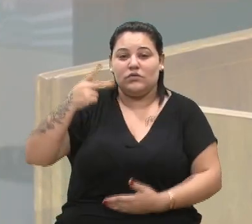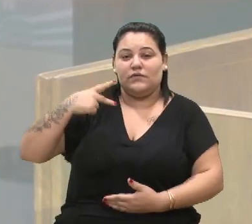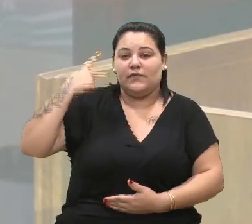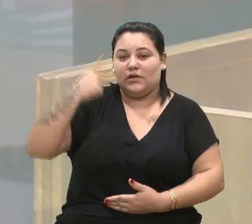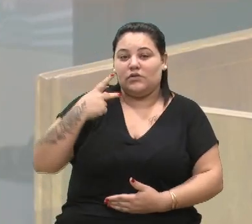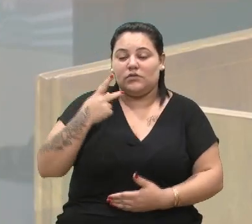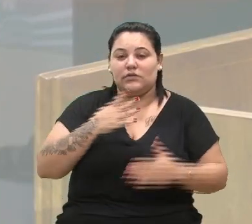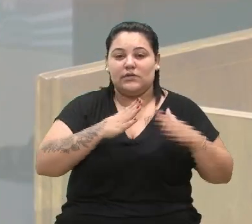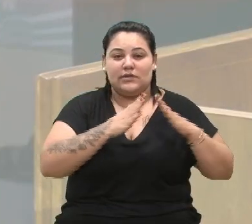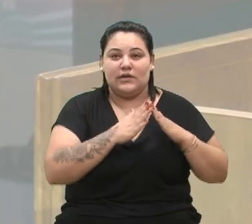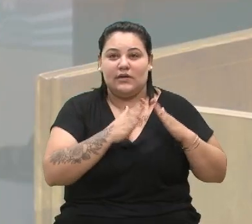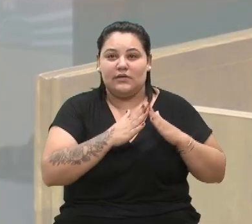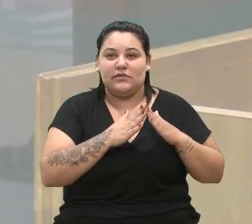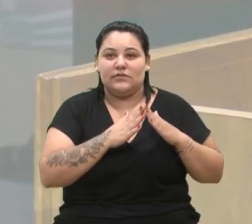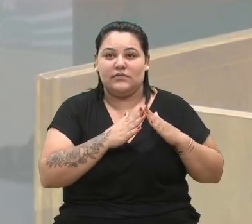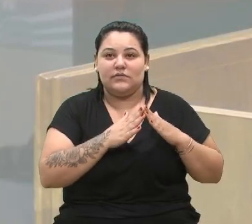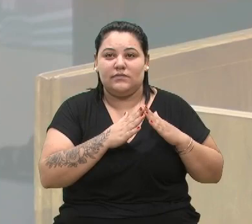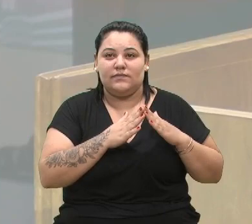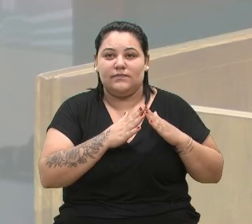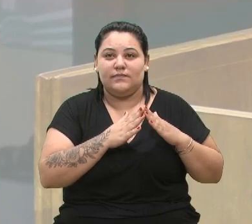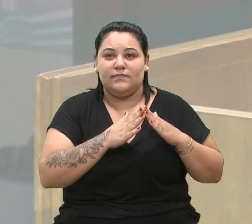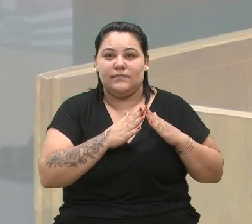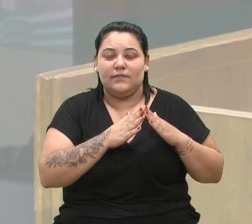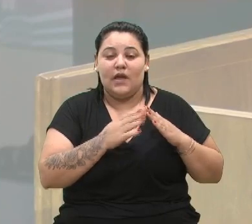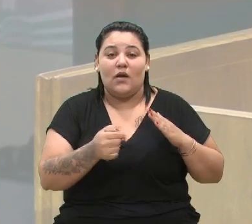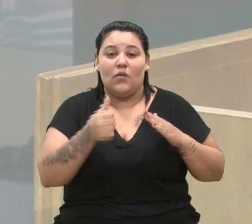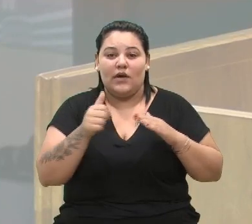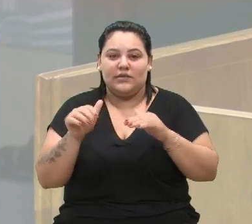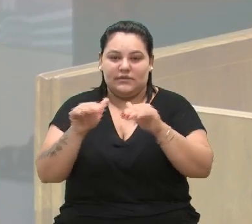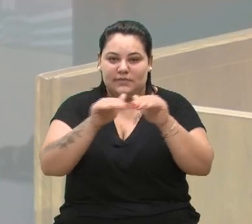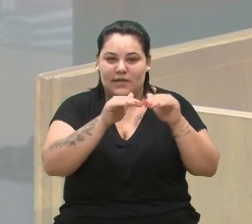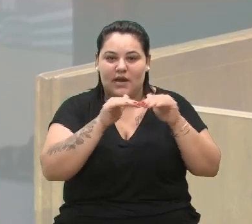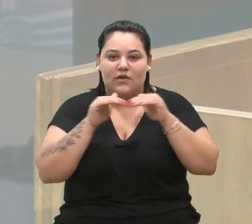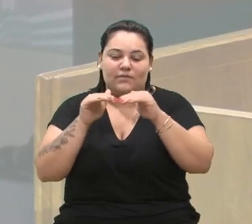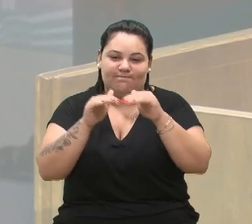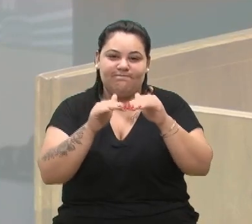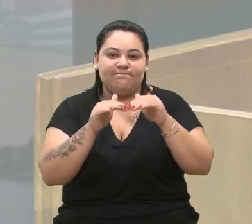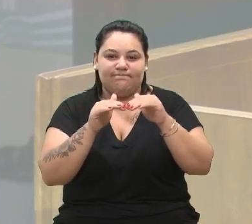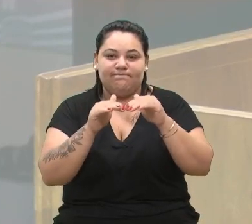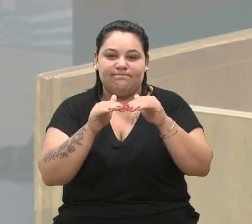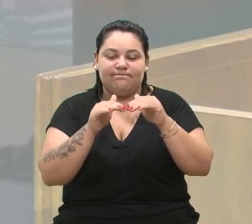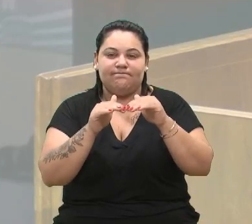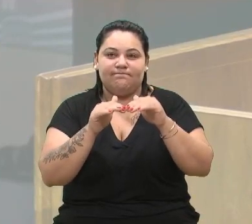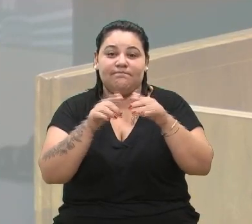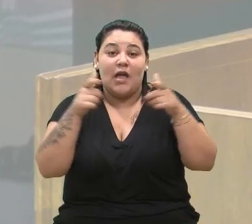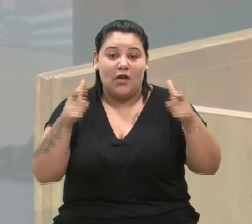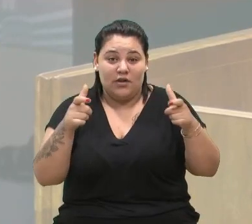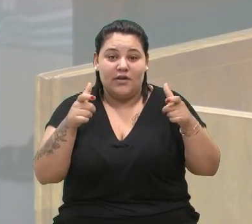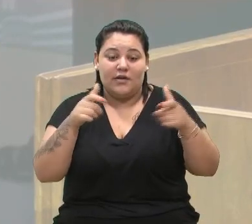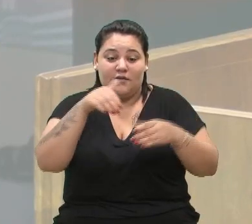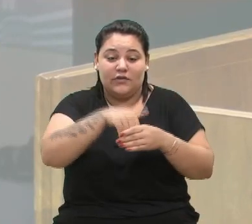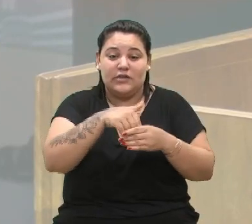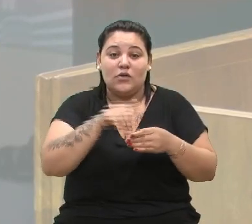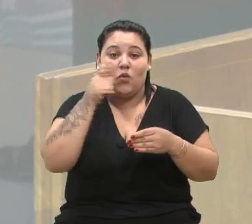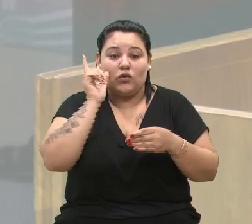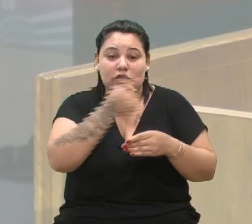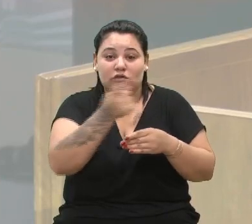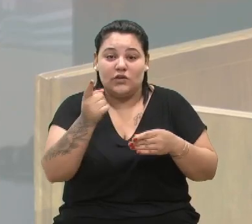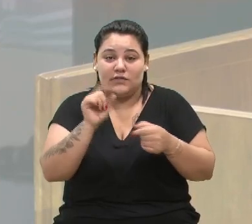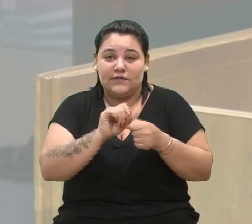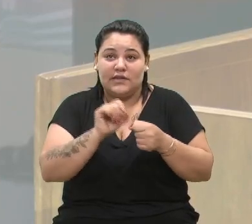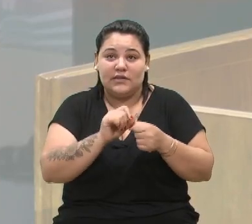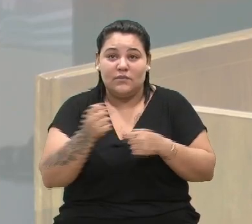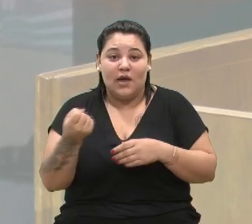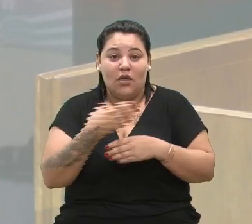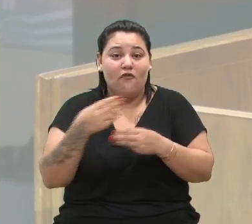casa. Foi quase por unanimidade a votação ontem, que nós fizéssemos uma nova